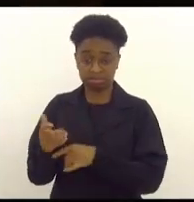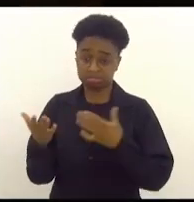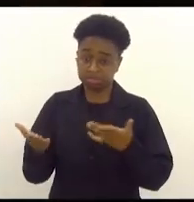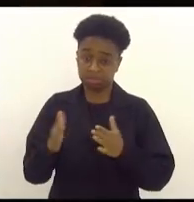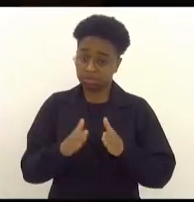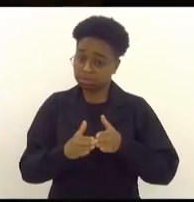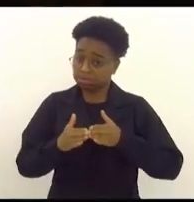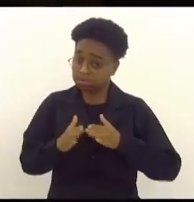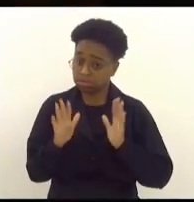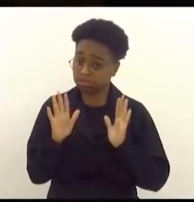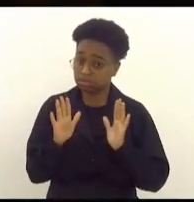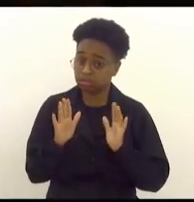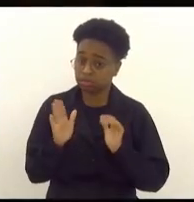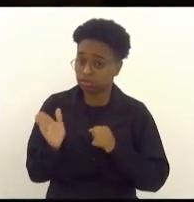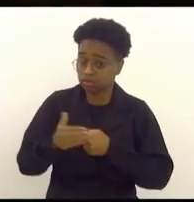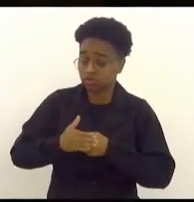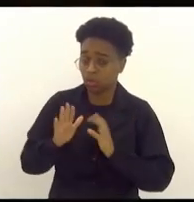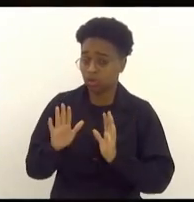significantes